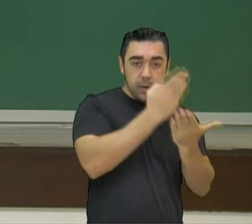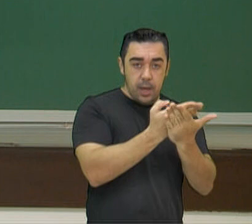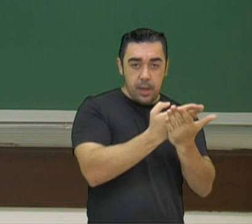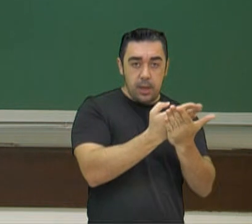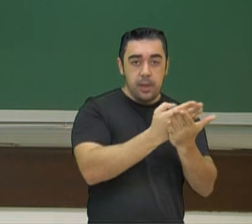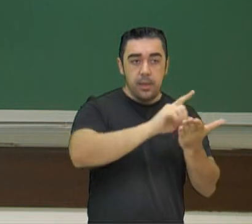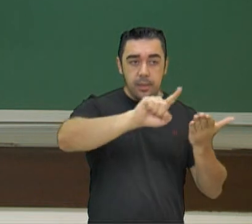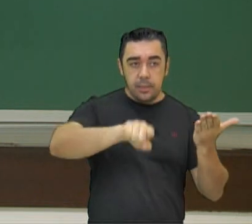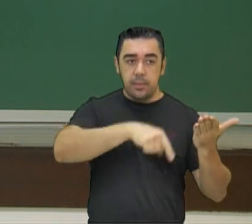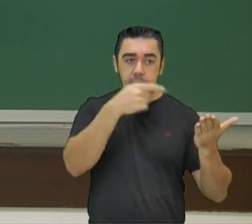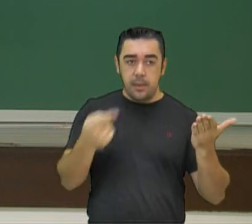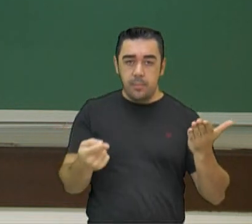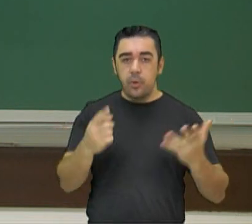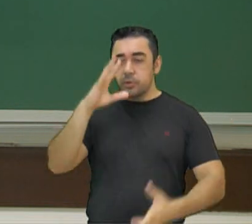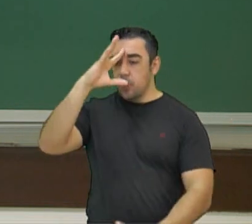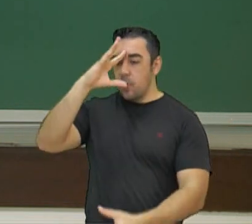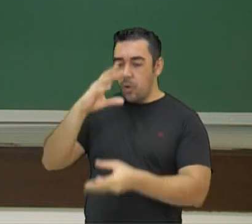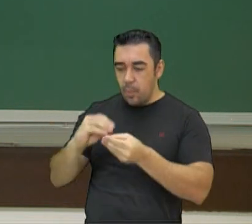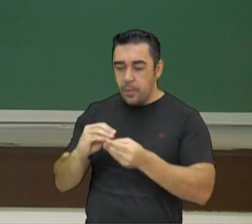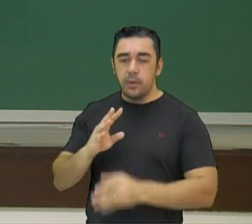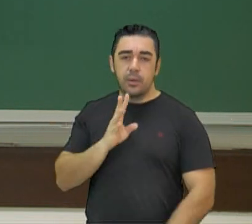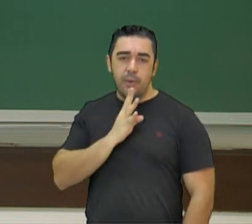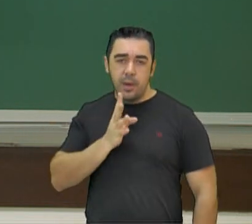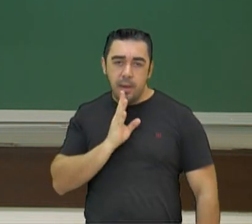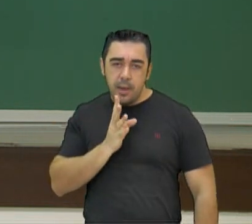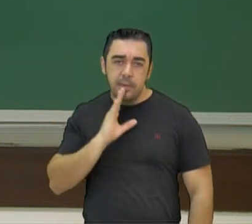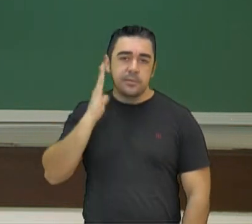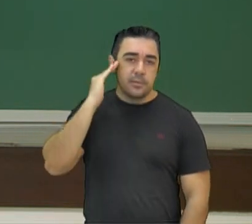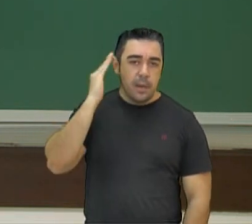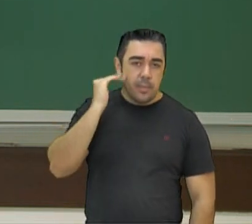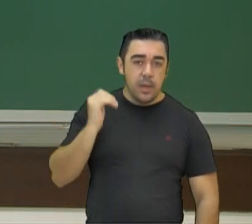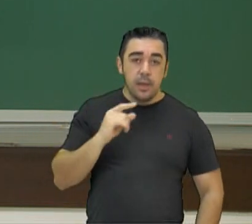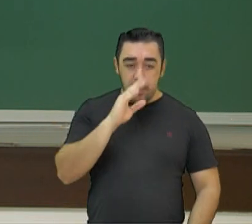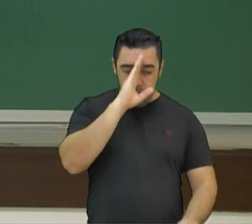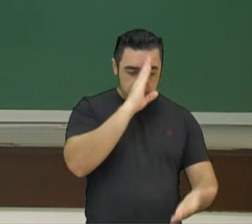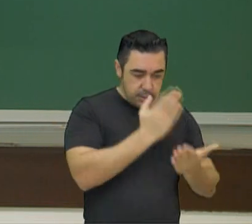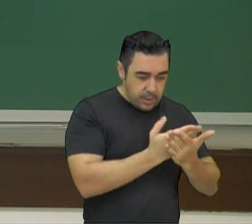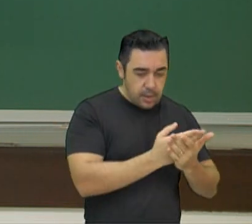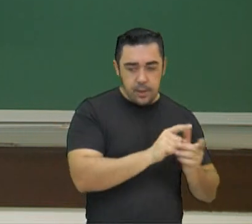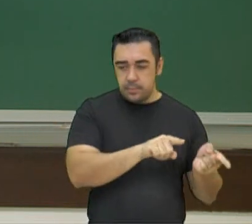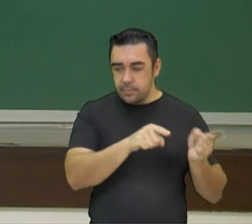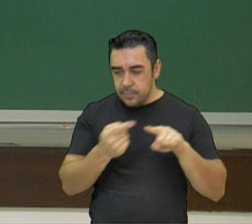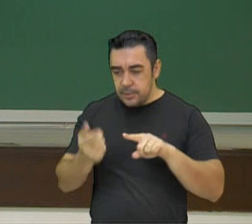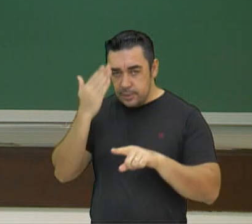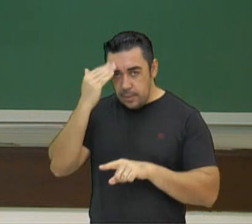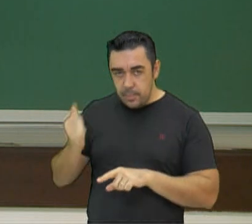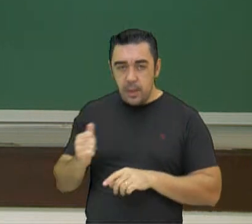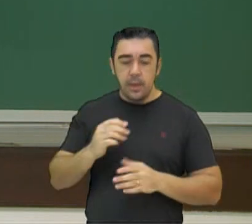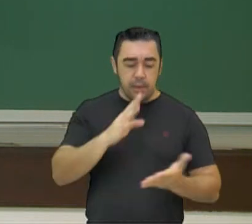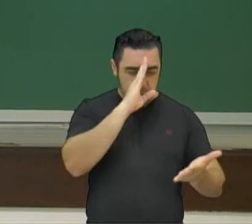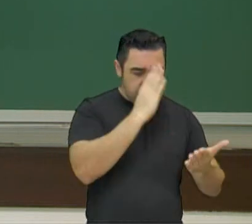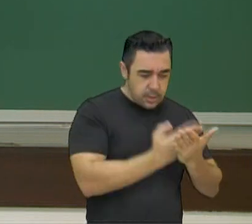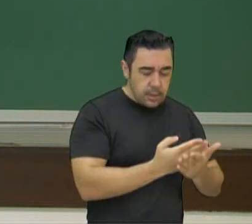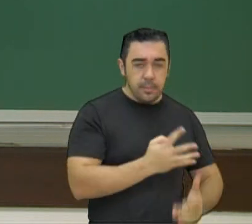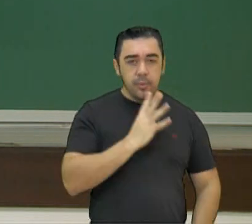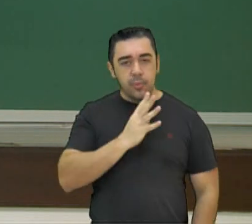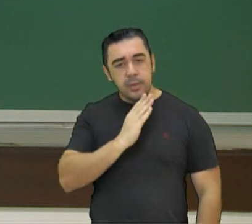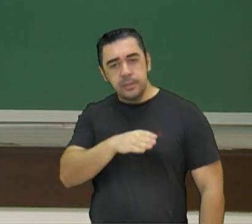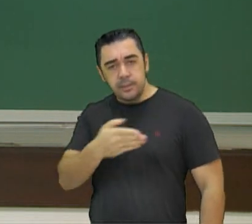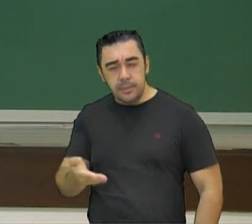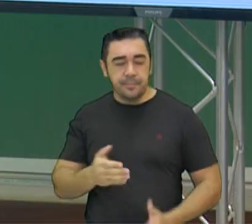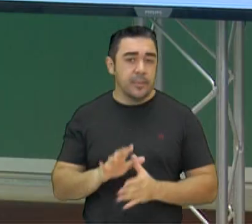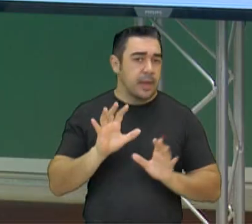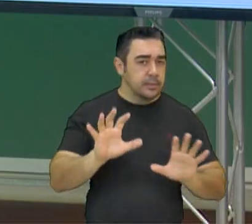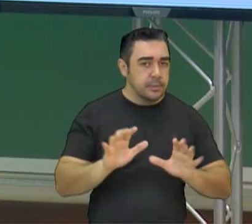para depois conhecer, para depois saber. Crer para saber ou crer para conhecer. Isso funciona